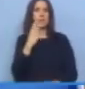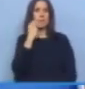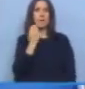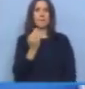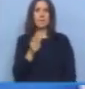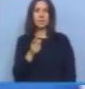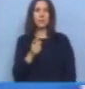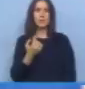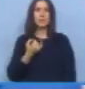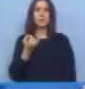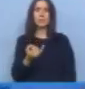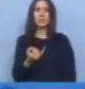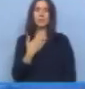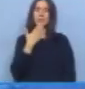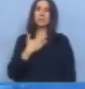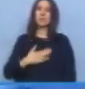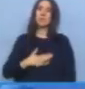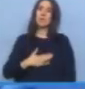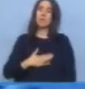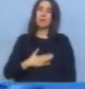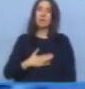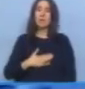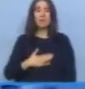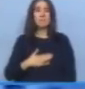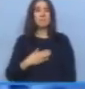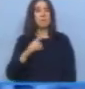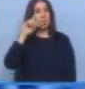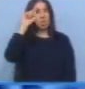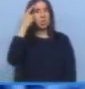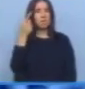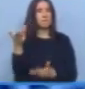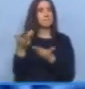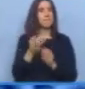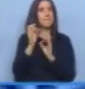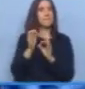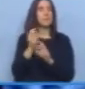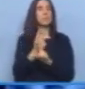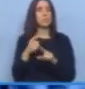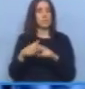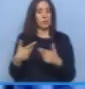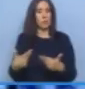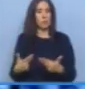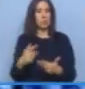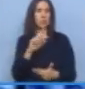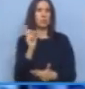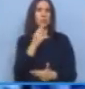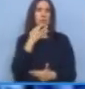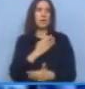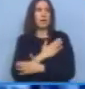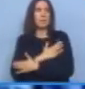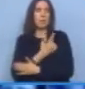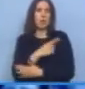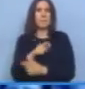facto, depois nos dá uma capacidade maior de receber. Porque hoje em dia todos temos um amigo,